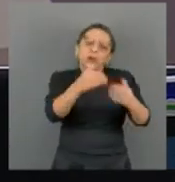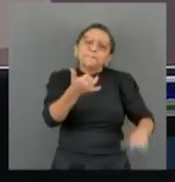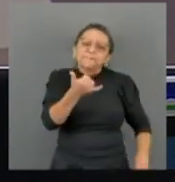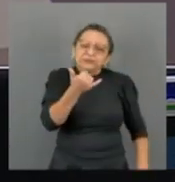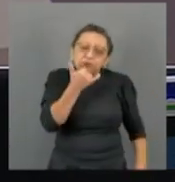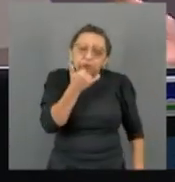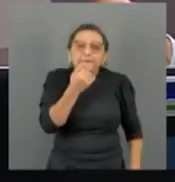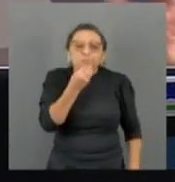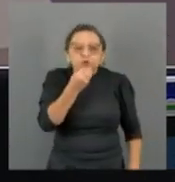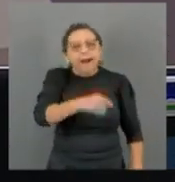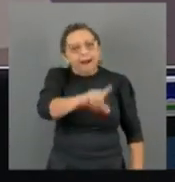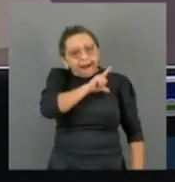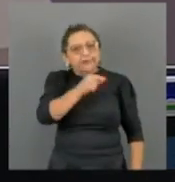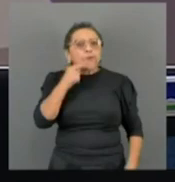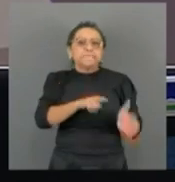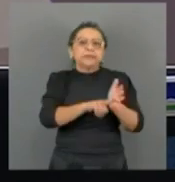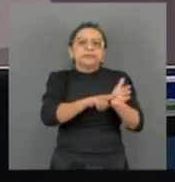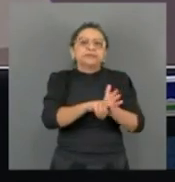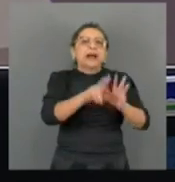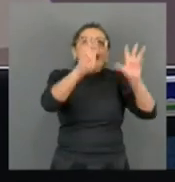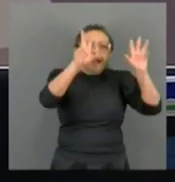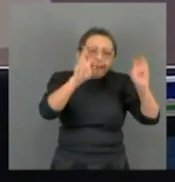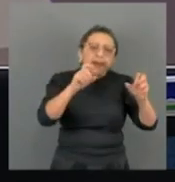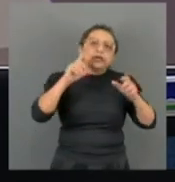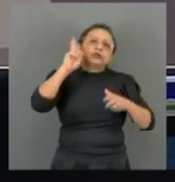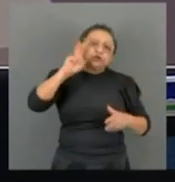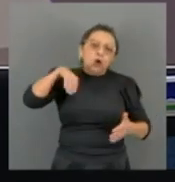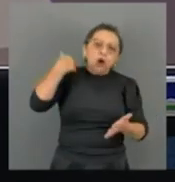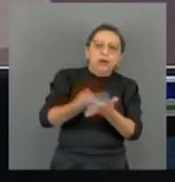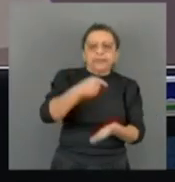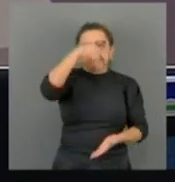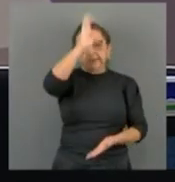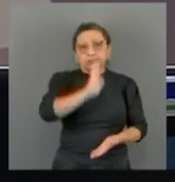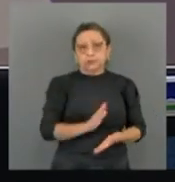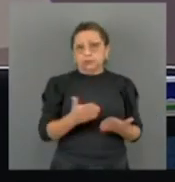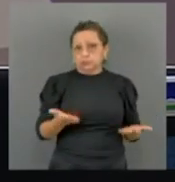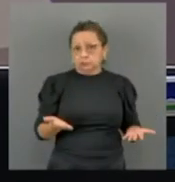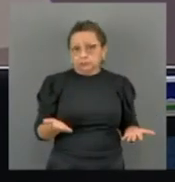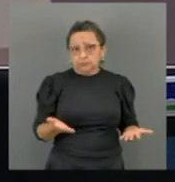deveria ter feito. Mas obrigado a David e Eli, eles